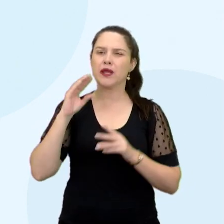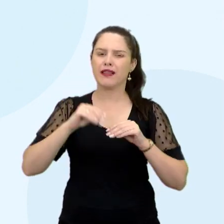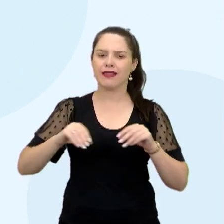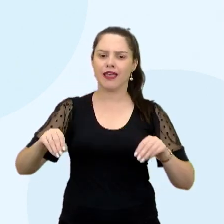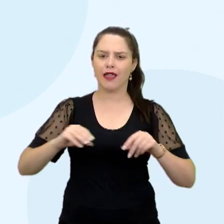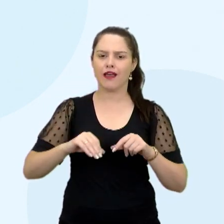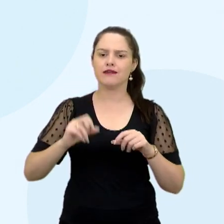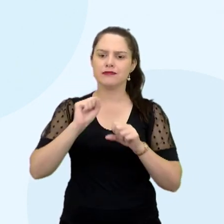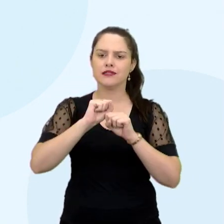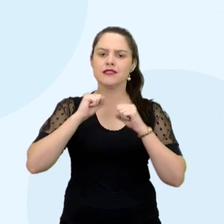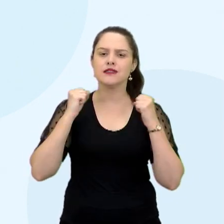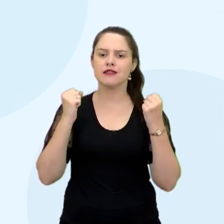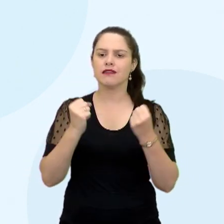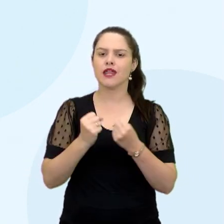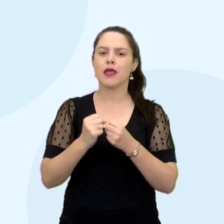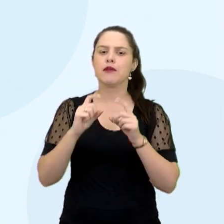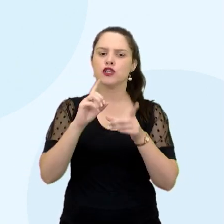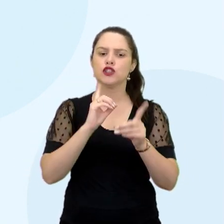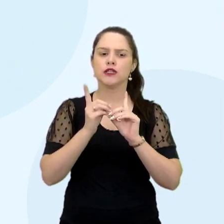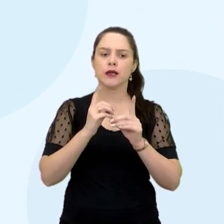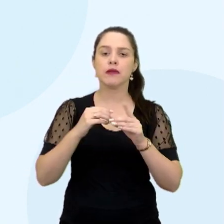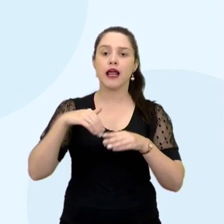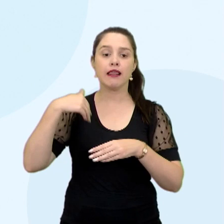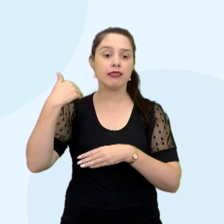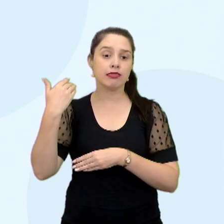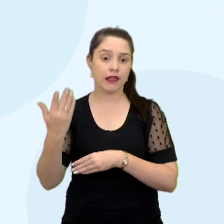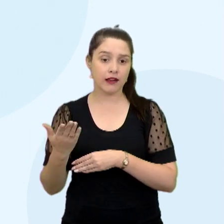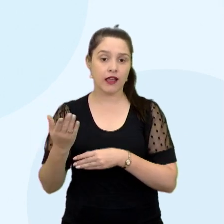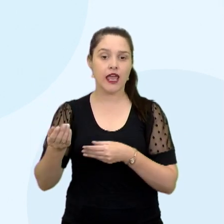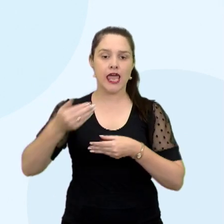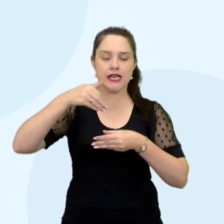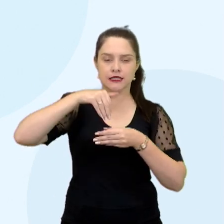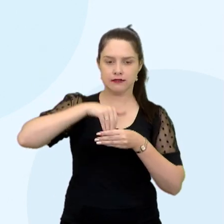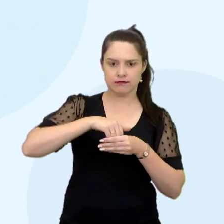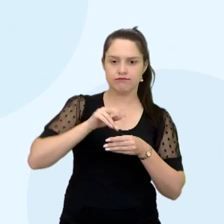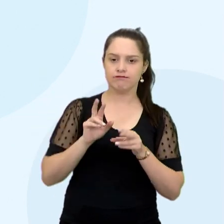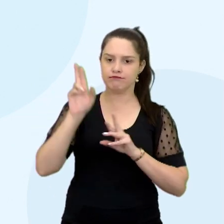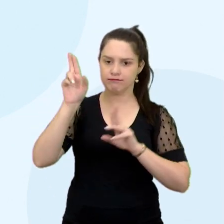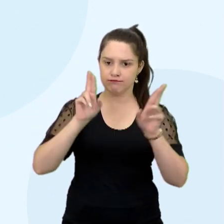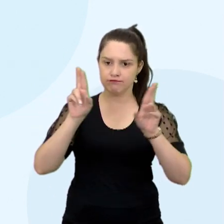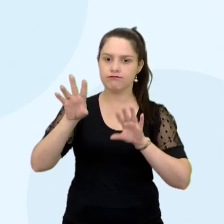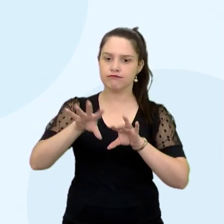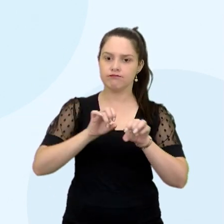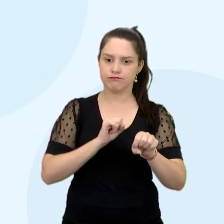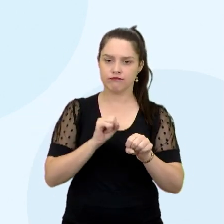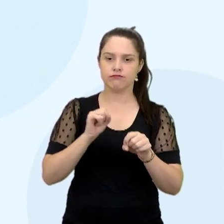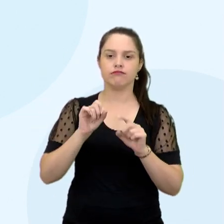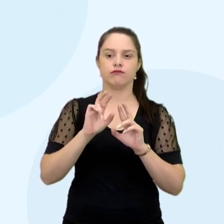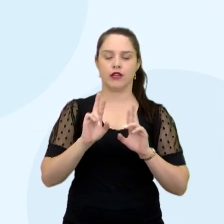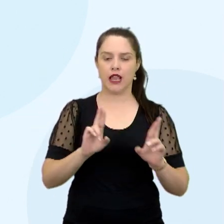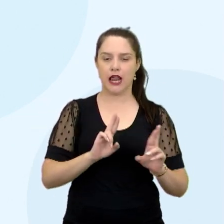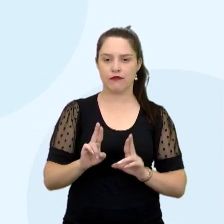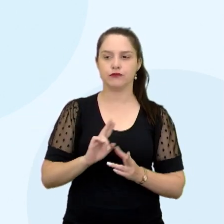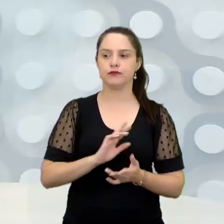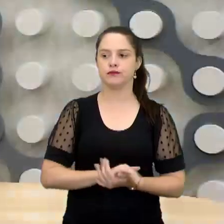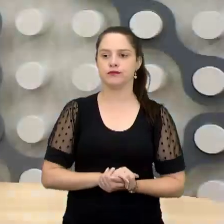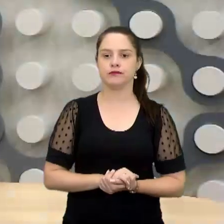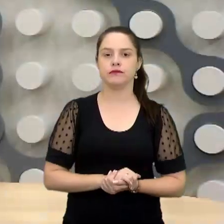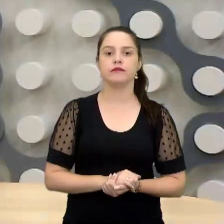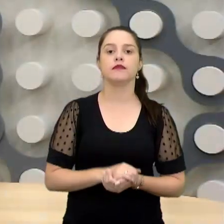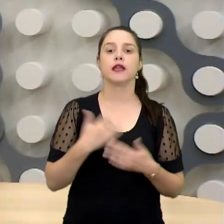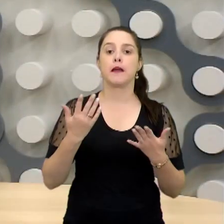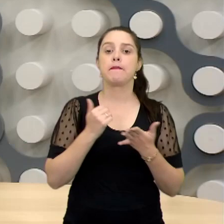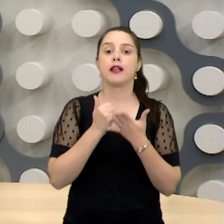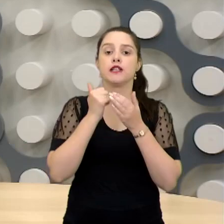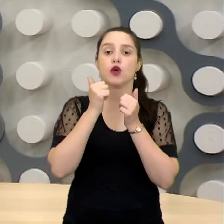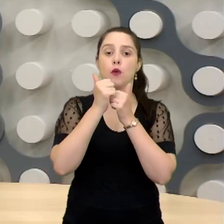que a Terra é um sistema com dinâmicas internas e externas responsáveis pela formação do relevo. Tá? Para quem está acompanhando